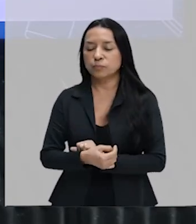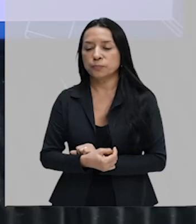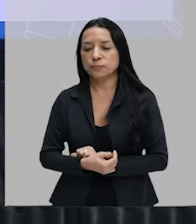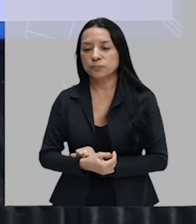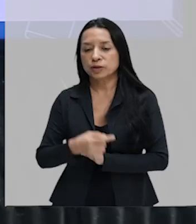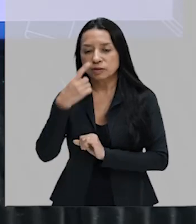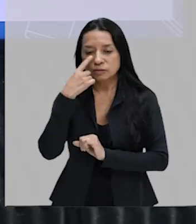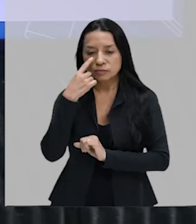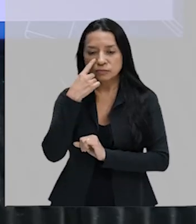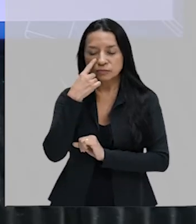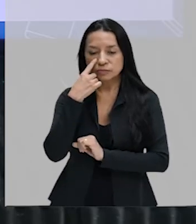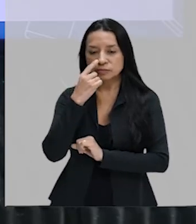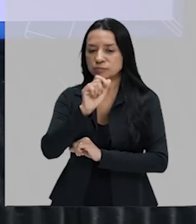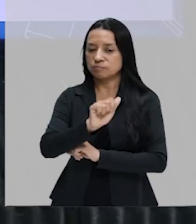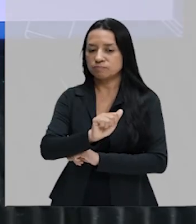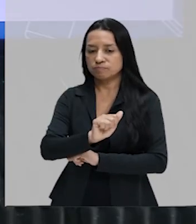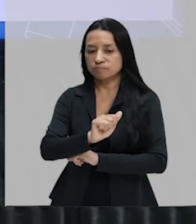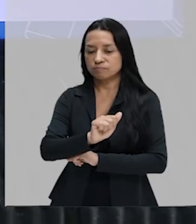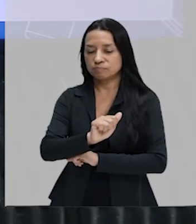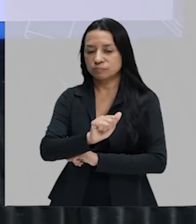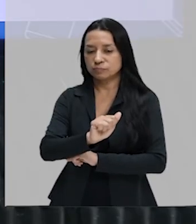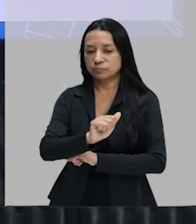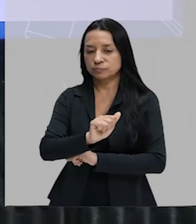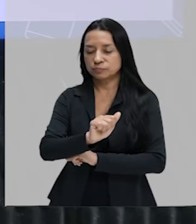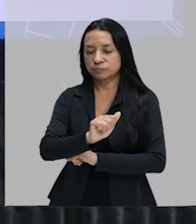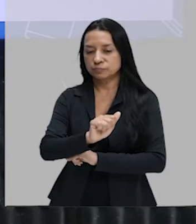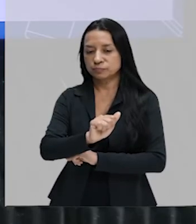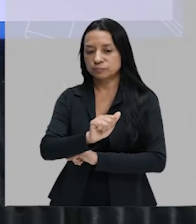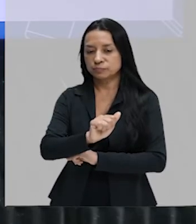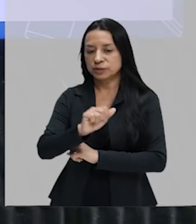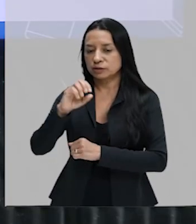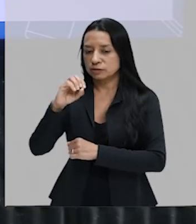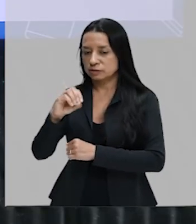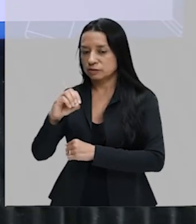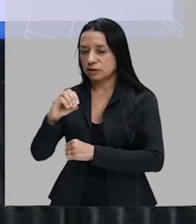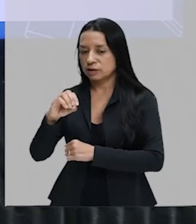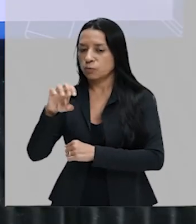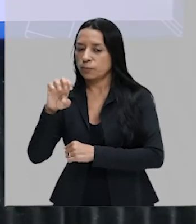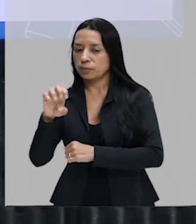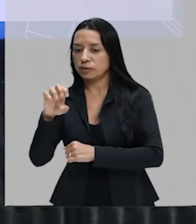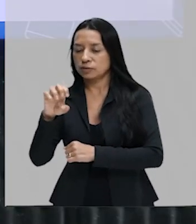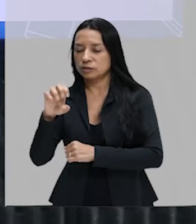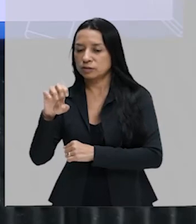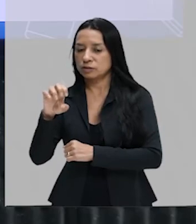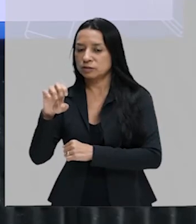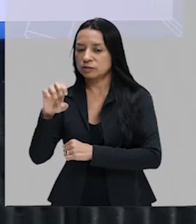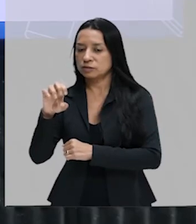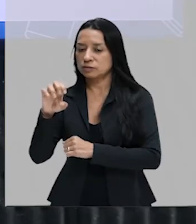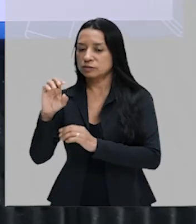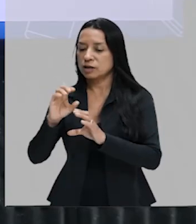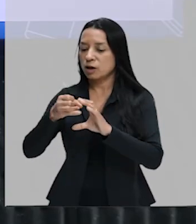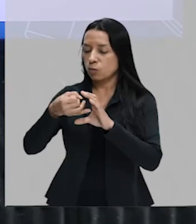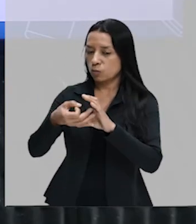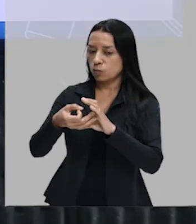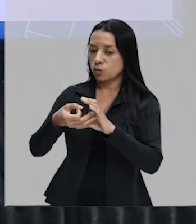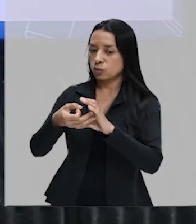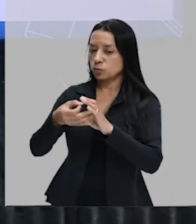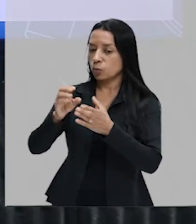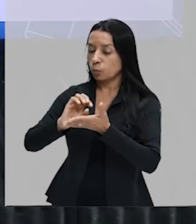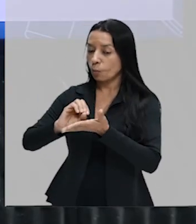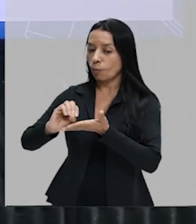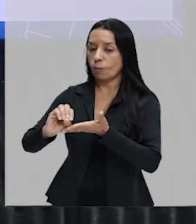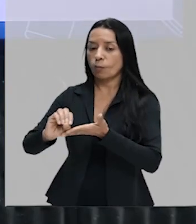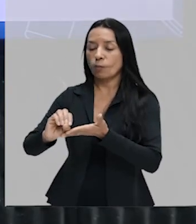veja, para a primeira sentença está sendo dito que o zero pertence ao vazio. Gente,